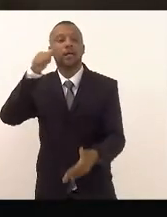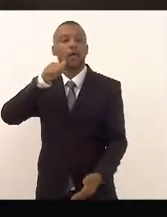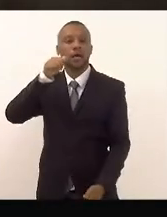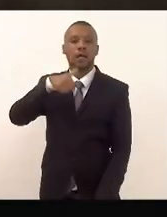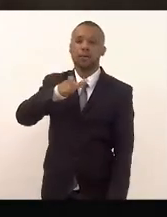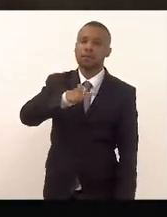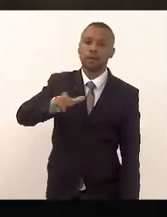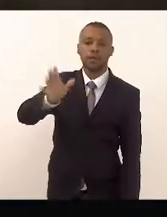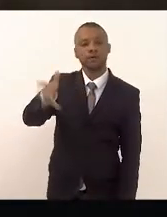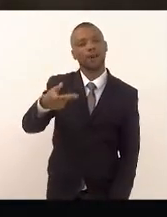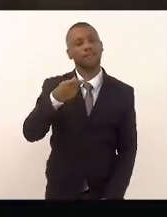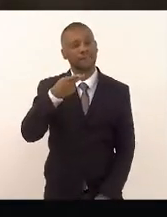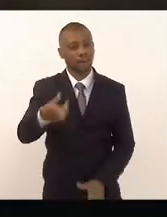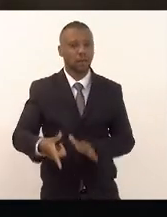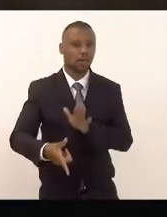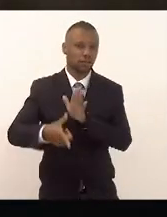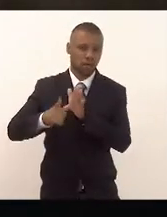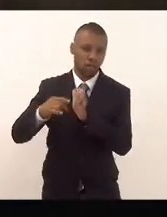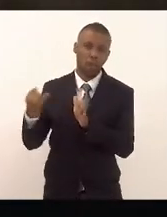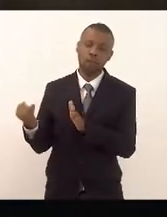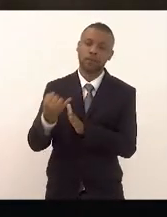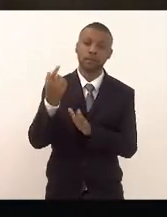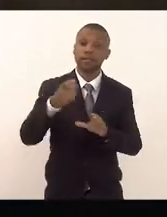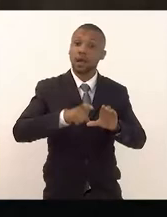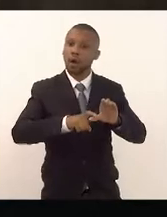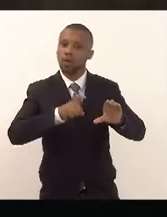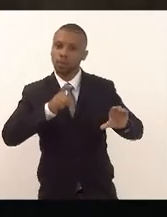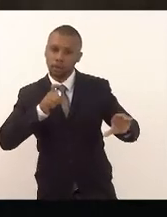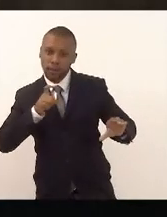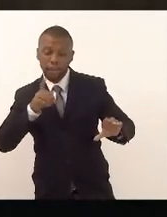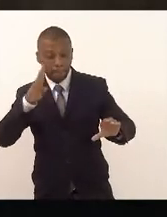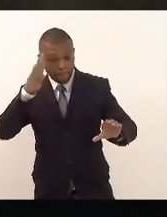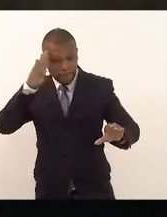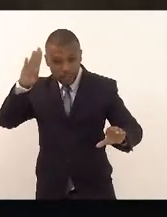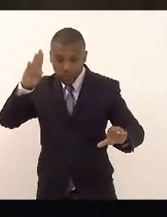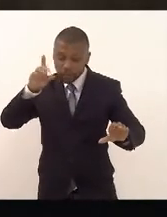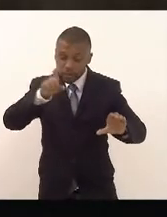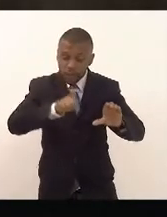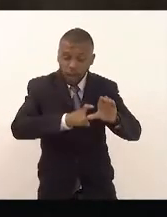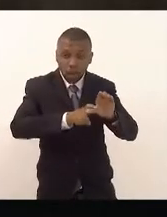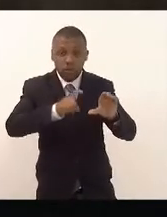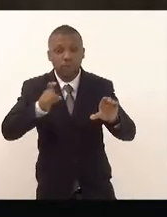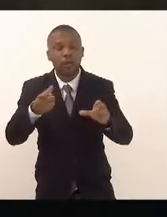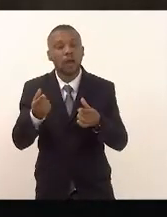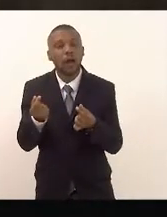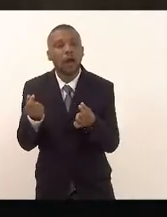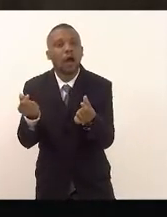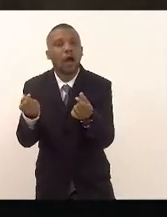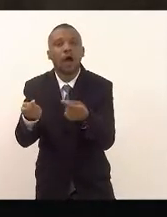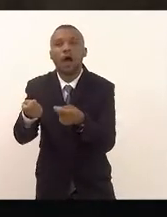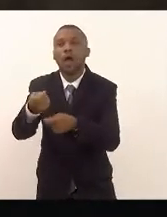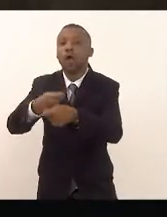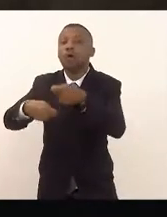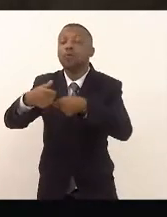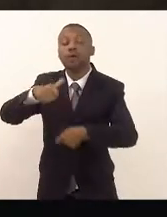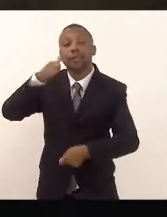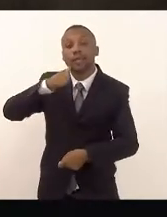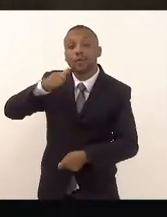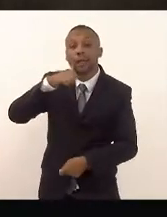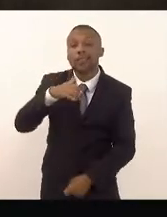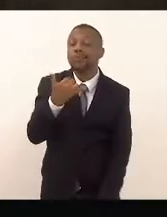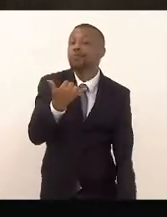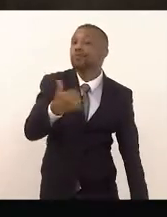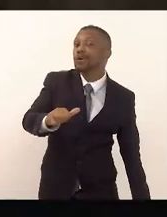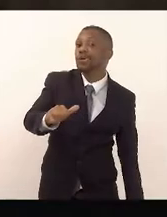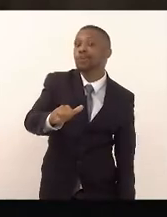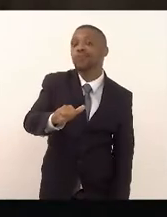anteriormente, a importância da autonomia, principalmente a autonomia econômica das mulheres vítimas